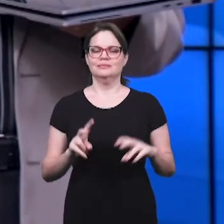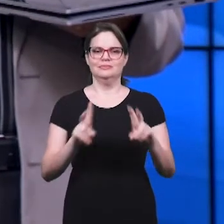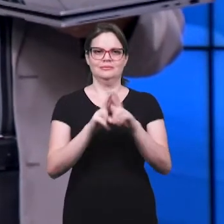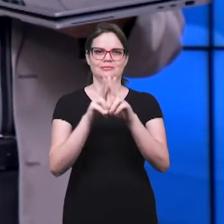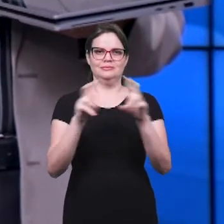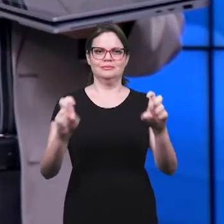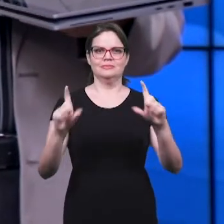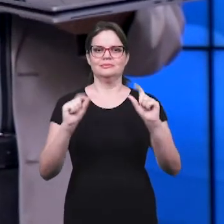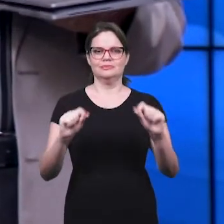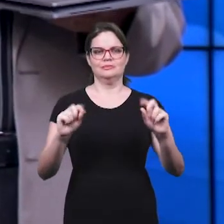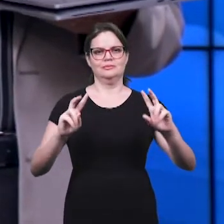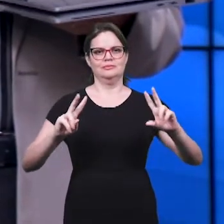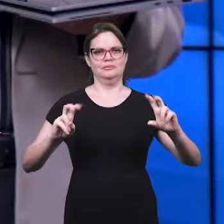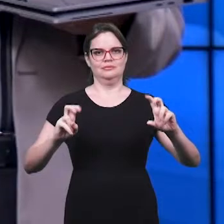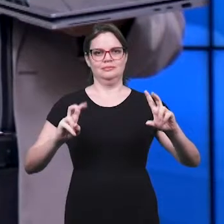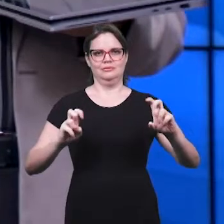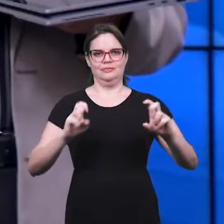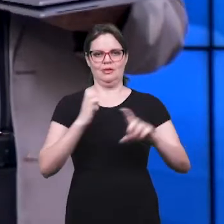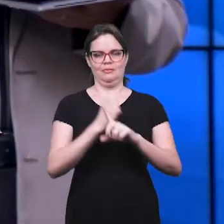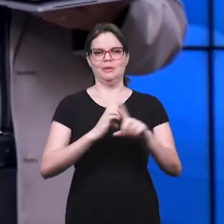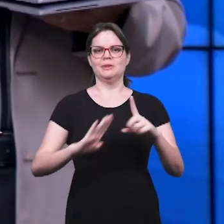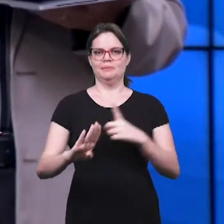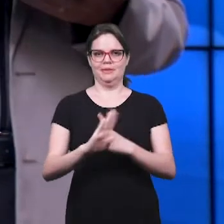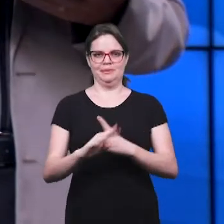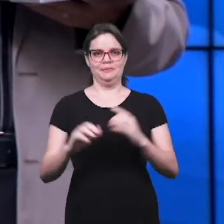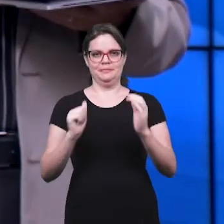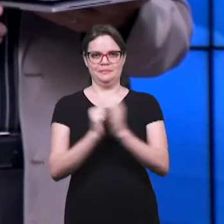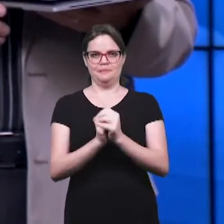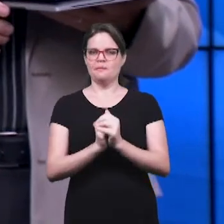vários ensinos relacionados ao tema da